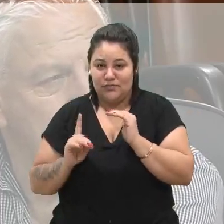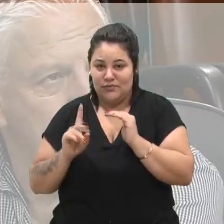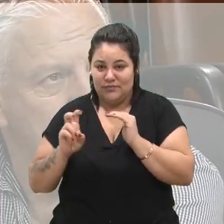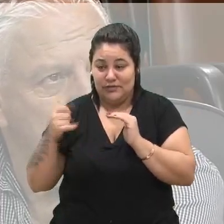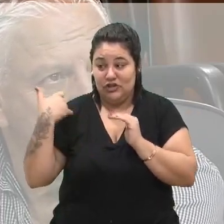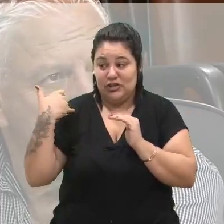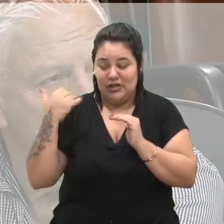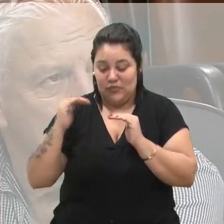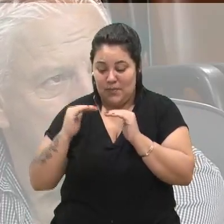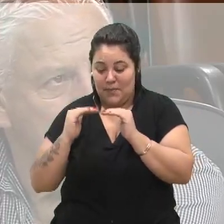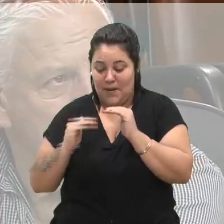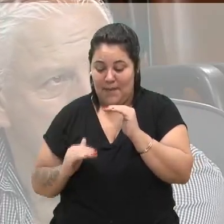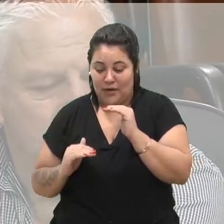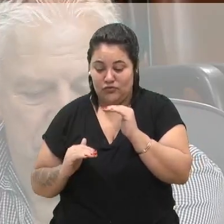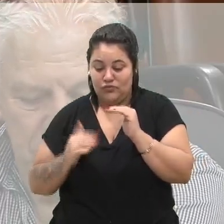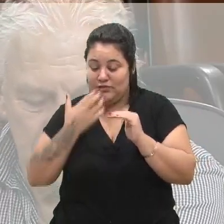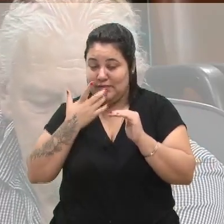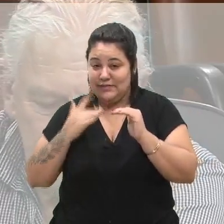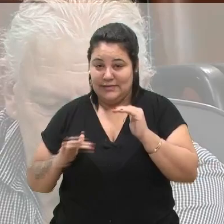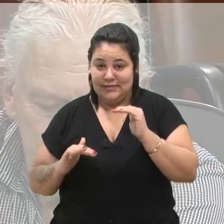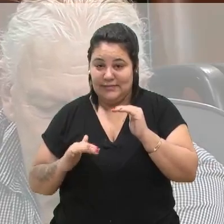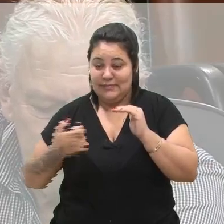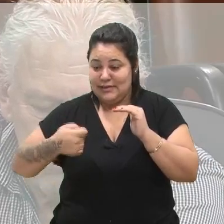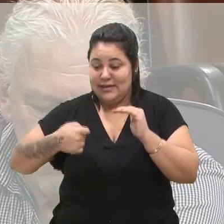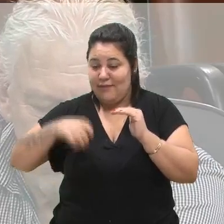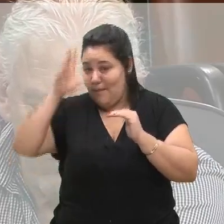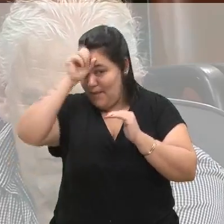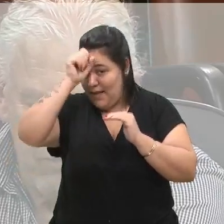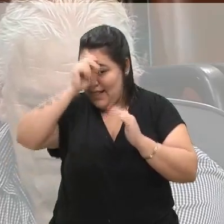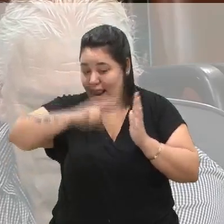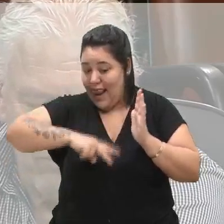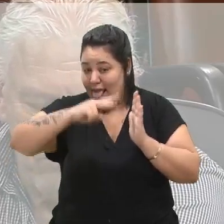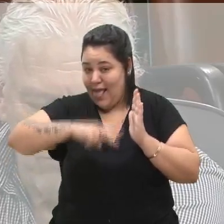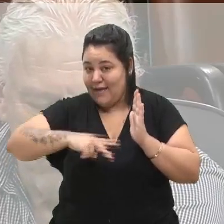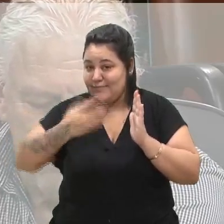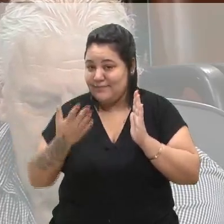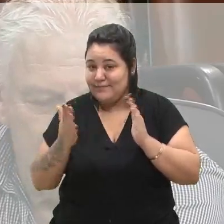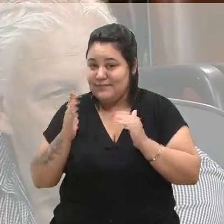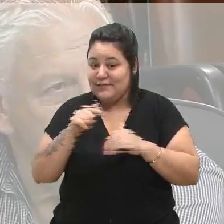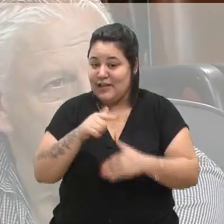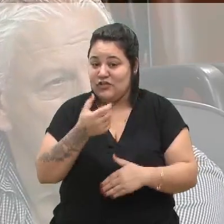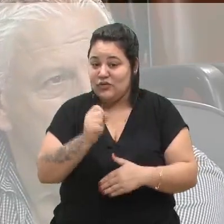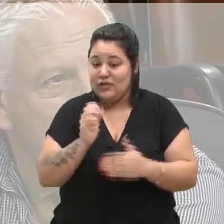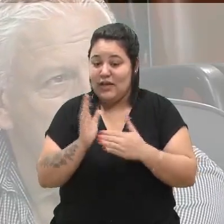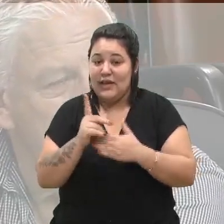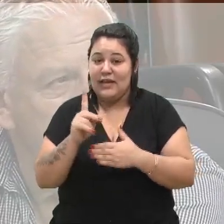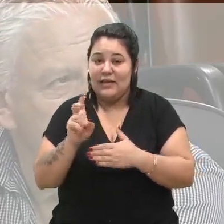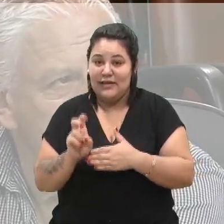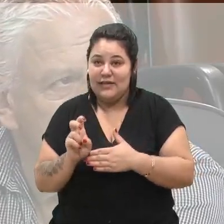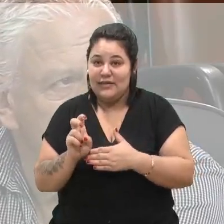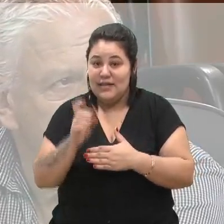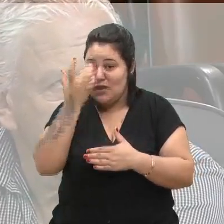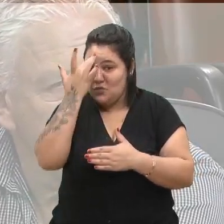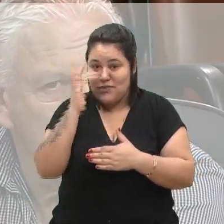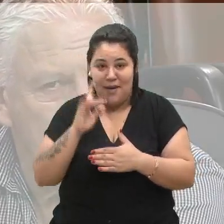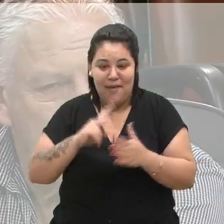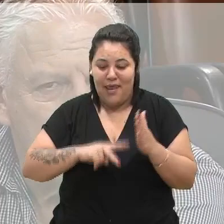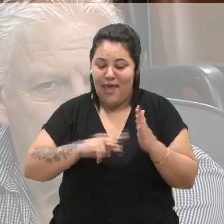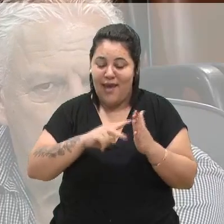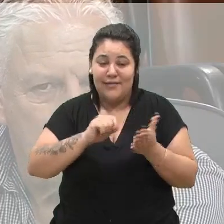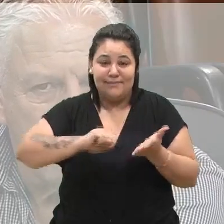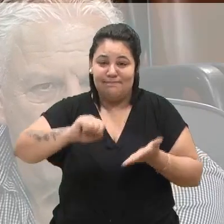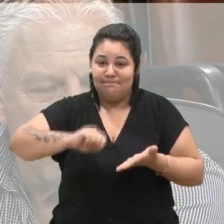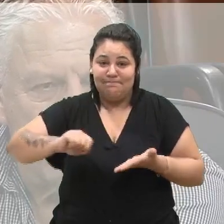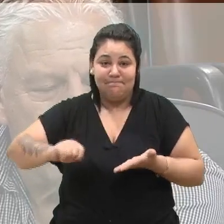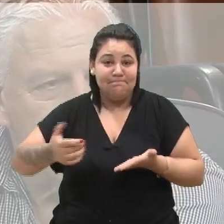alfabetizados. E as crianças de 7, 8 anos até 15 anos não sabem ler, vão passando de anos sem saber ler, escrever.